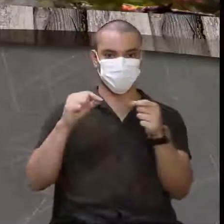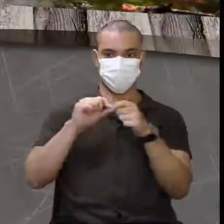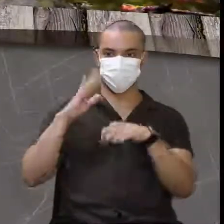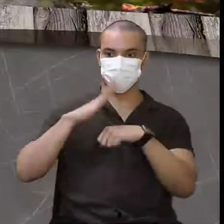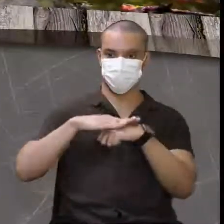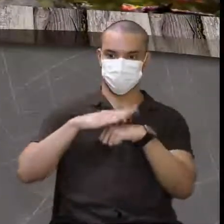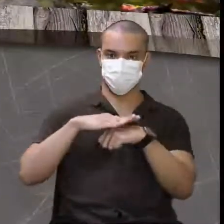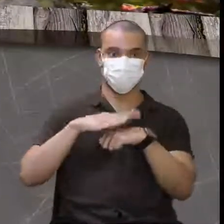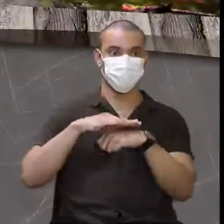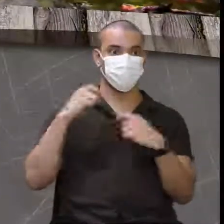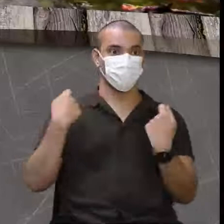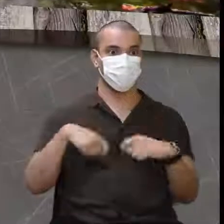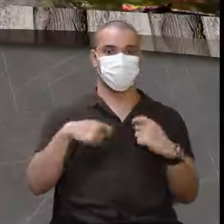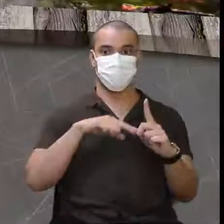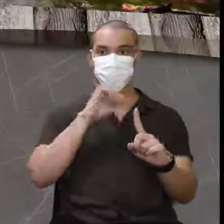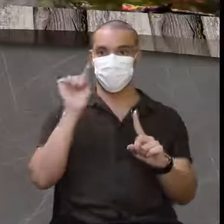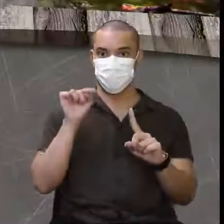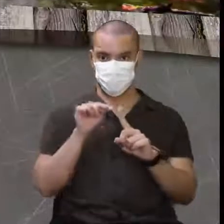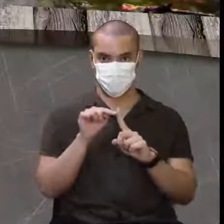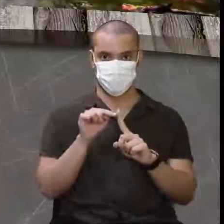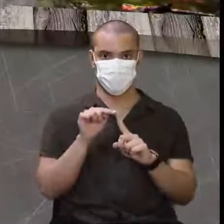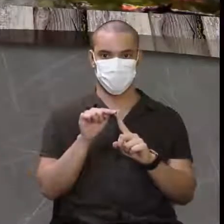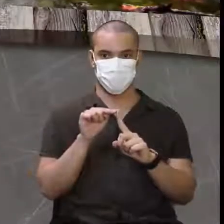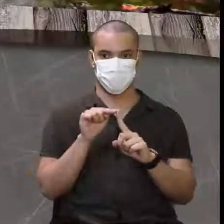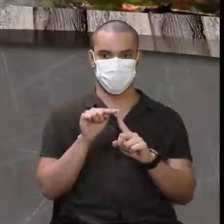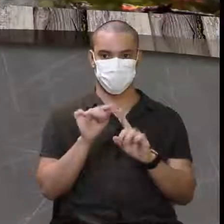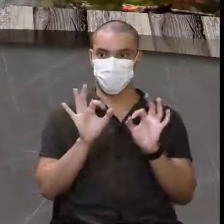realizar, você tem que ter um objetivo a alcançar,